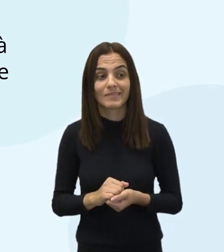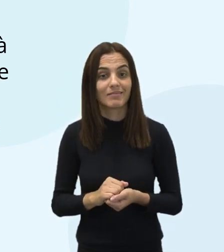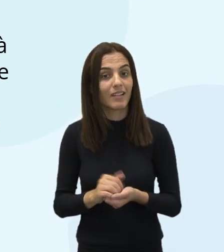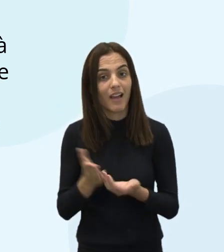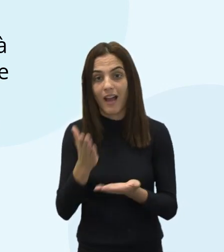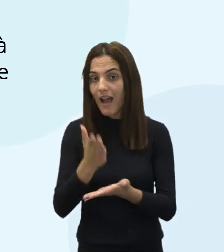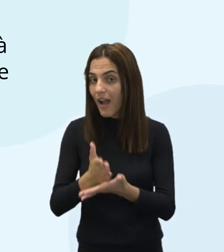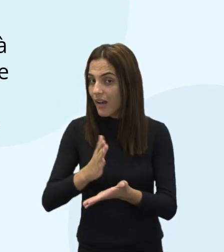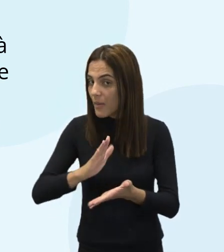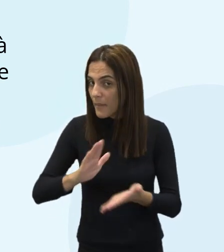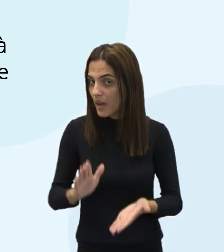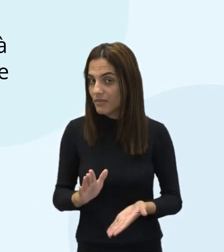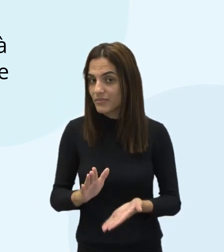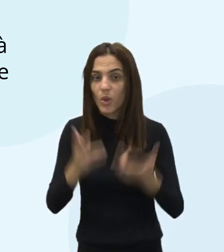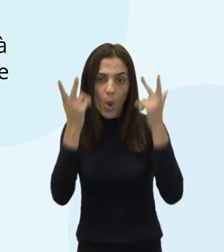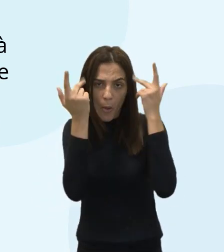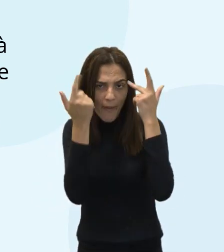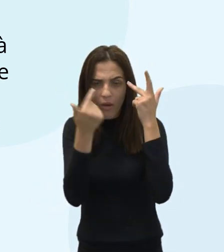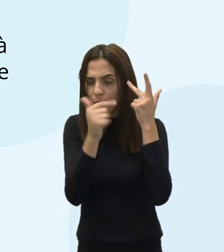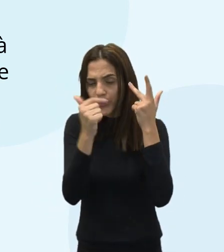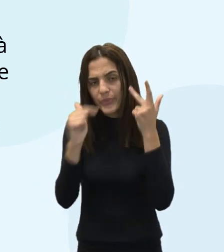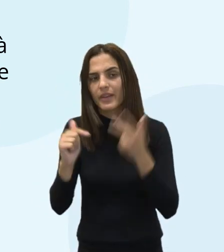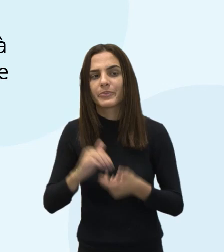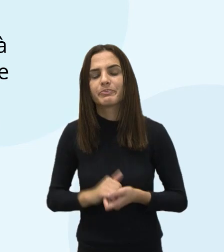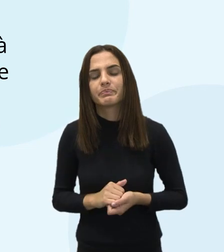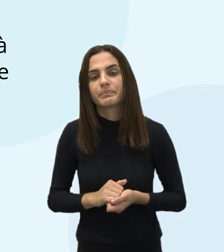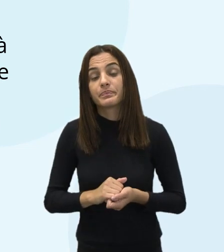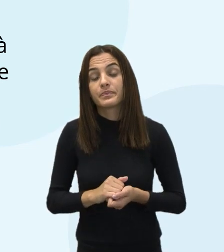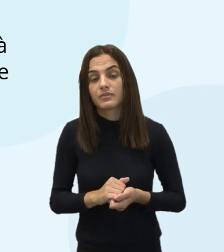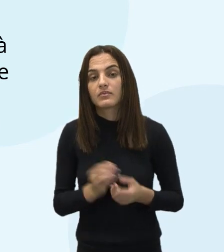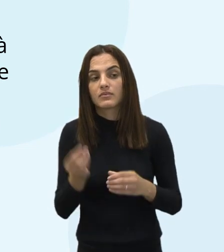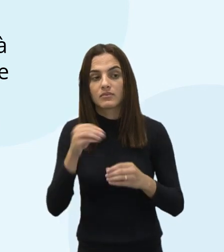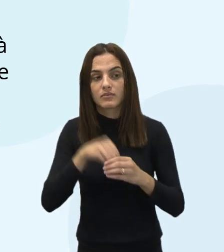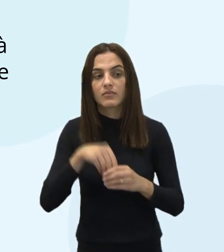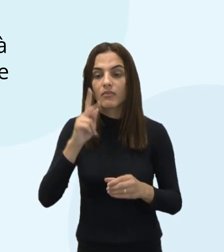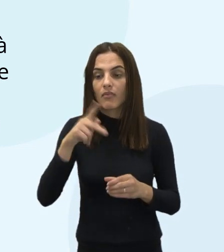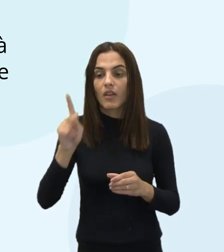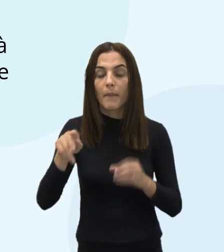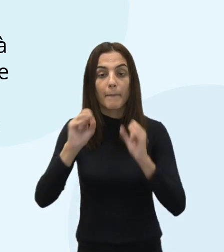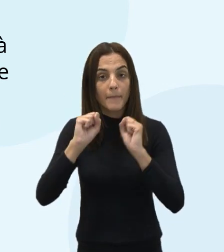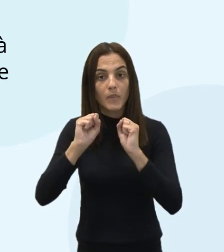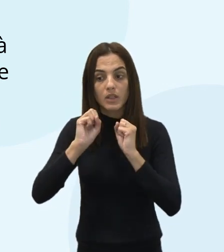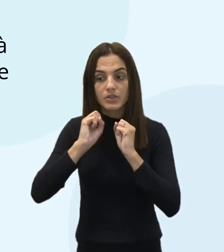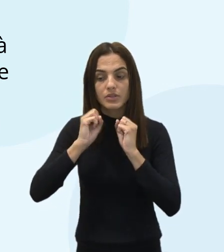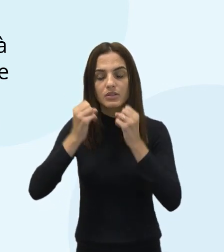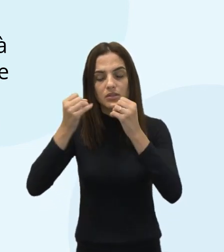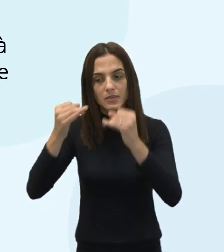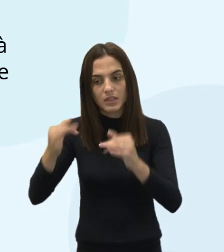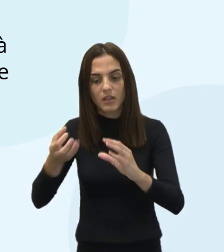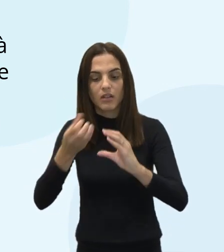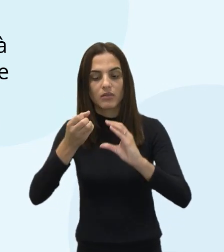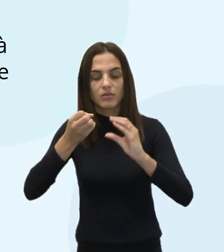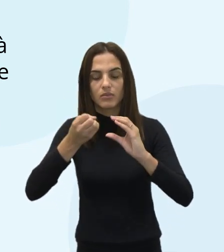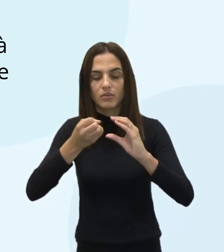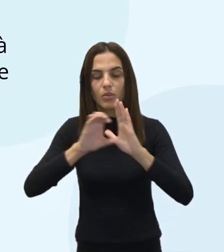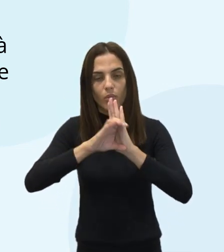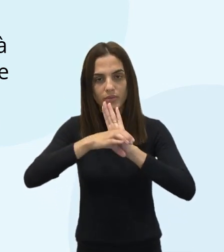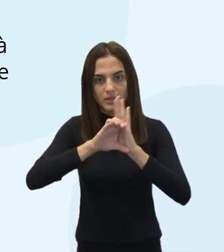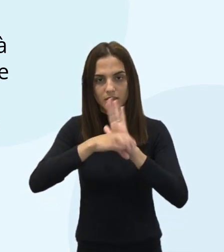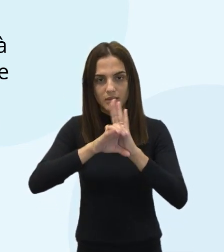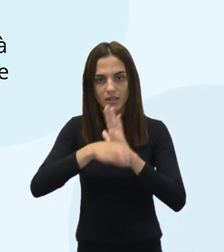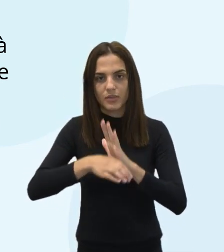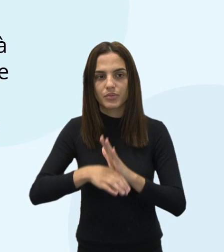isso, né? E ainda nessa etapa, né, o professor pode explicar o conceito de coisificação que está